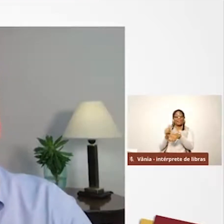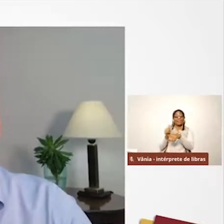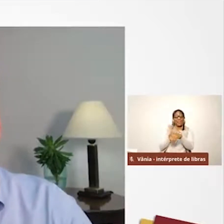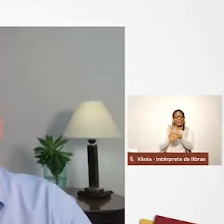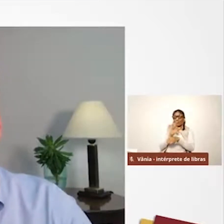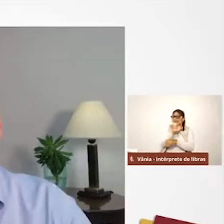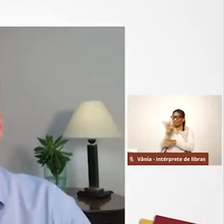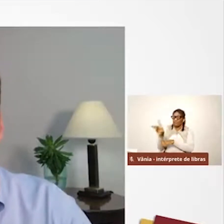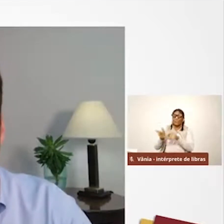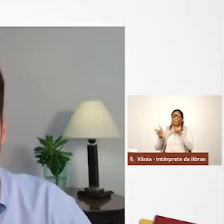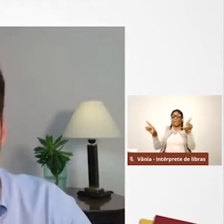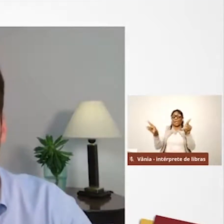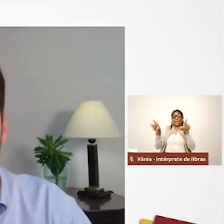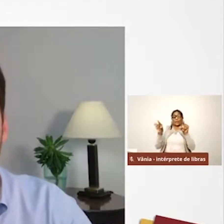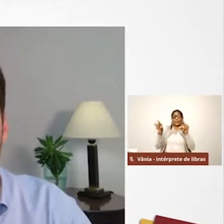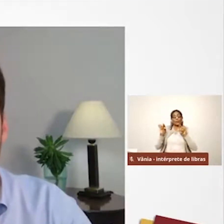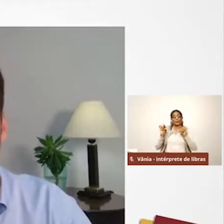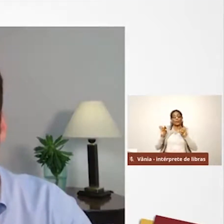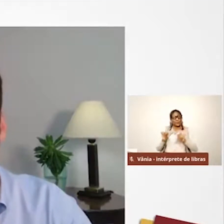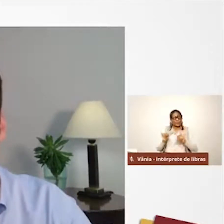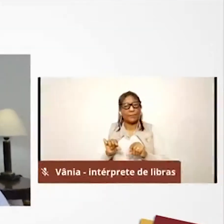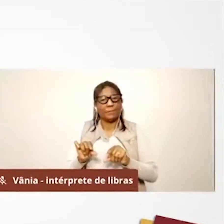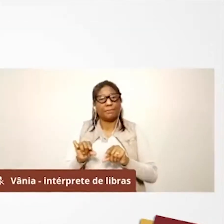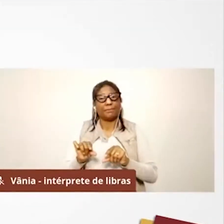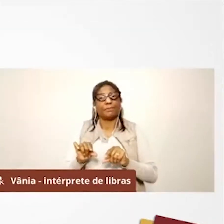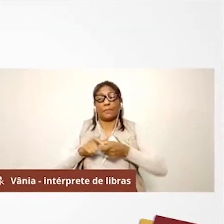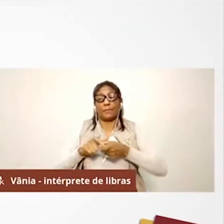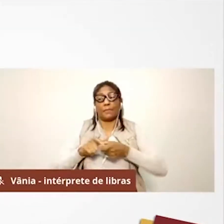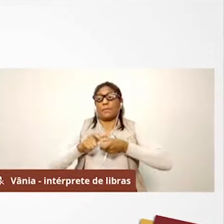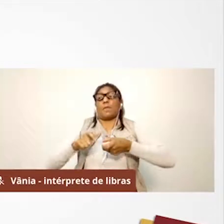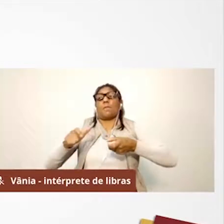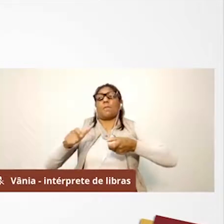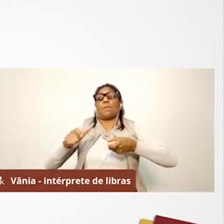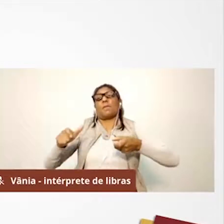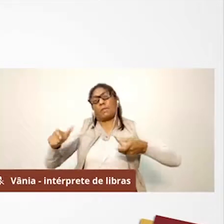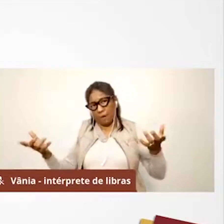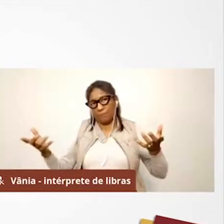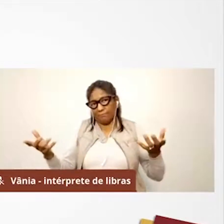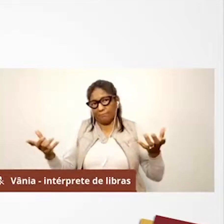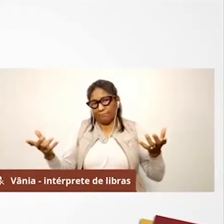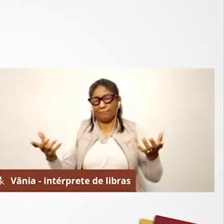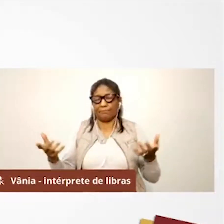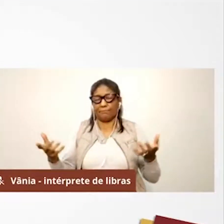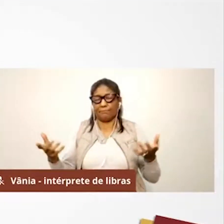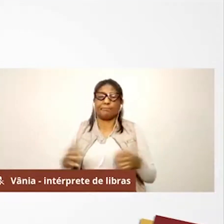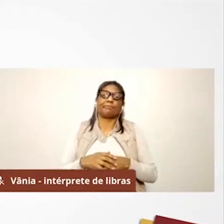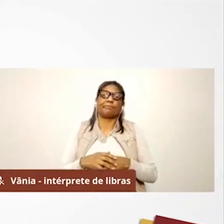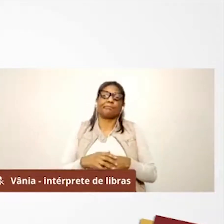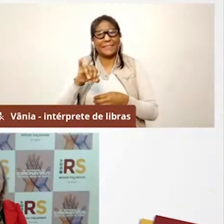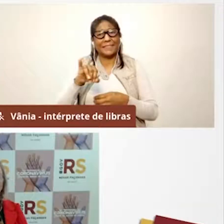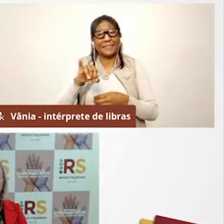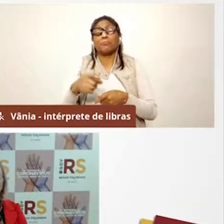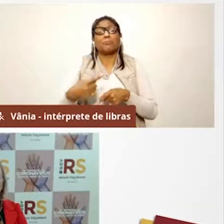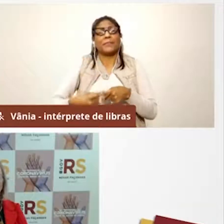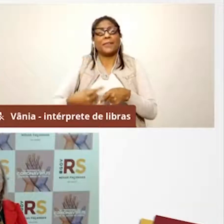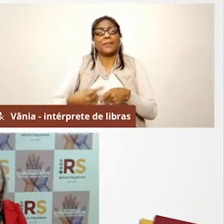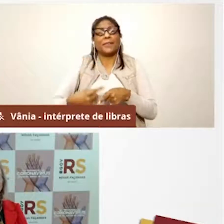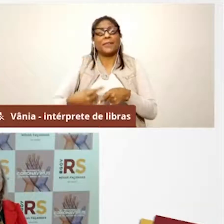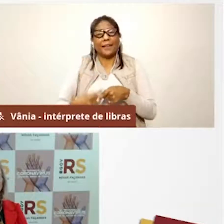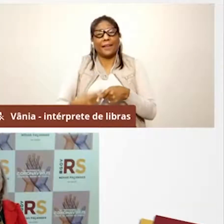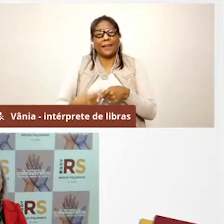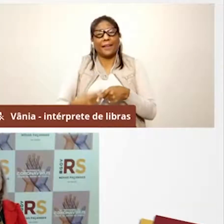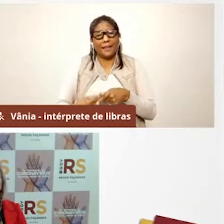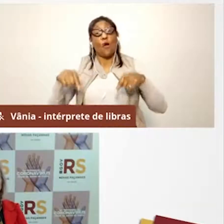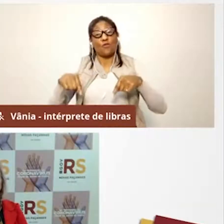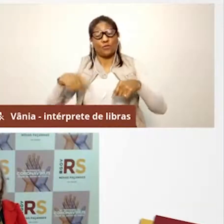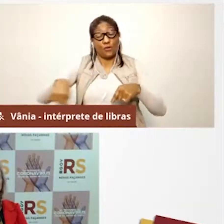temos essa firme expectativa, vai ajudar a reduzir o crescimento da curva epidêmica, assegurando capacidade de atendimento hospitalar. Um projeto